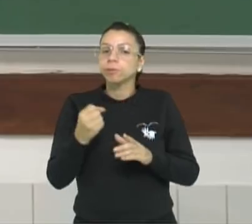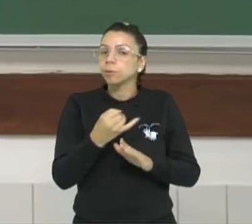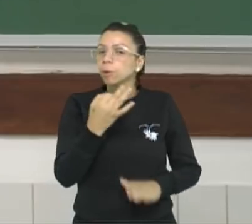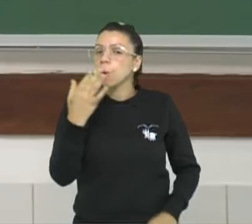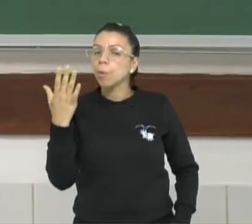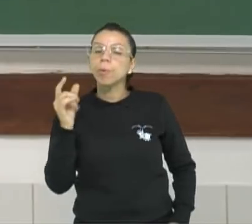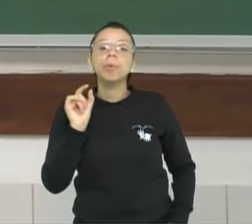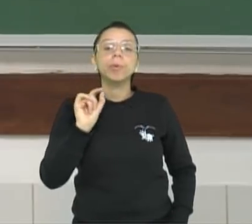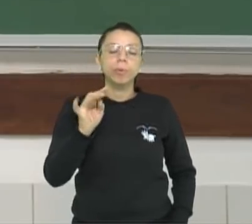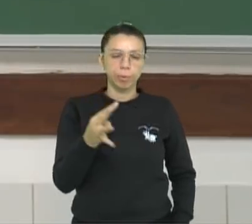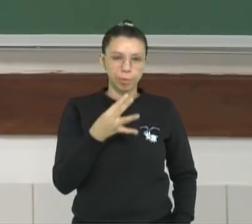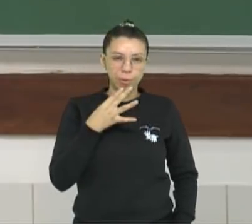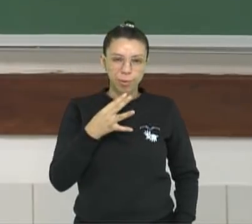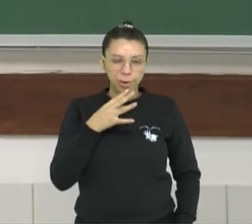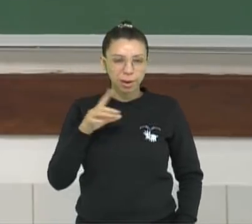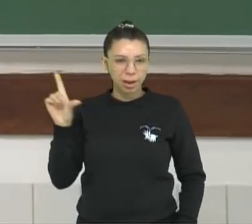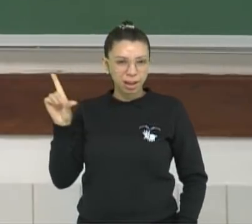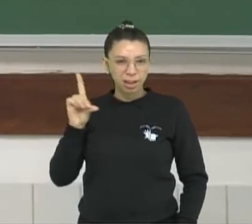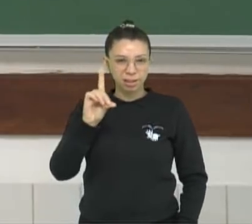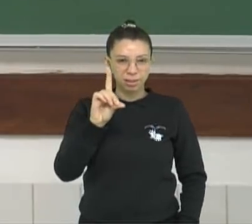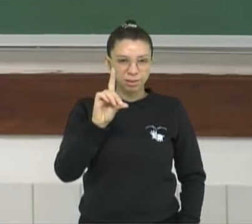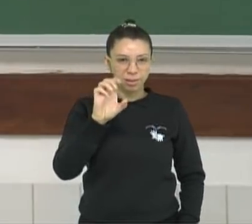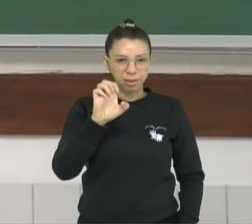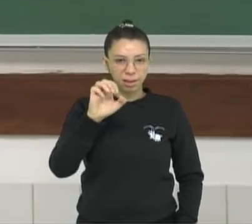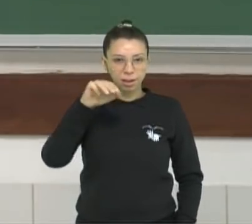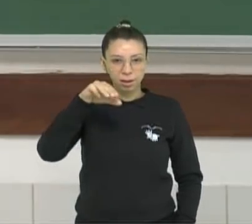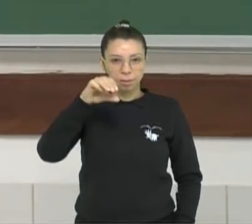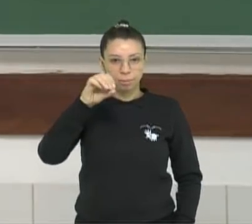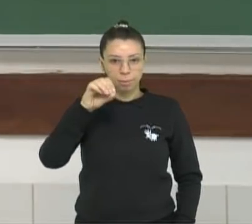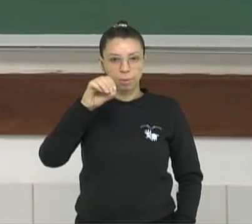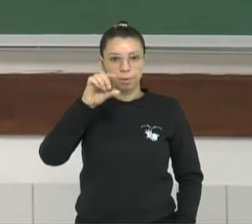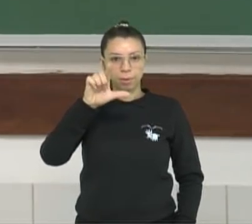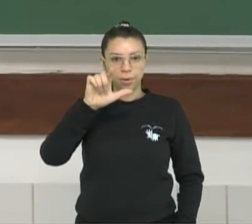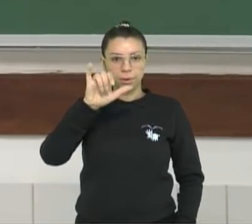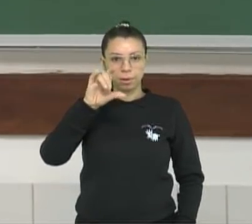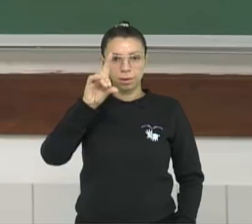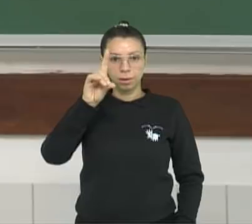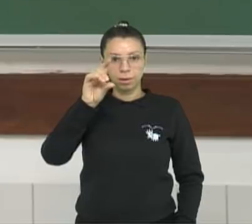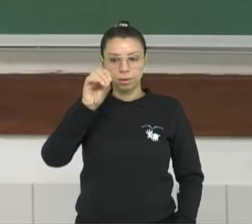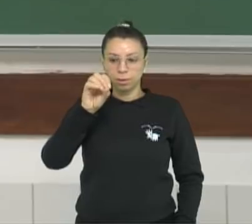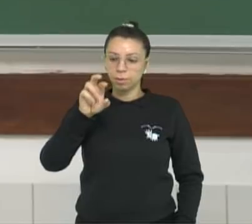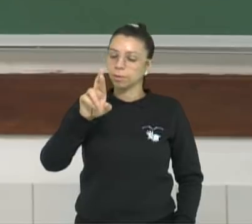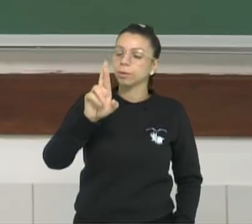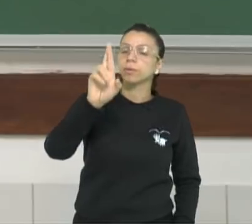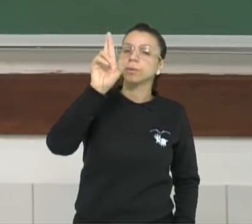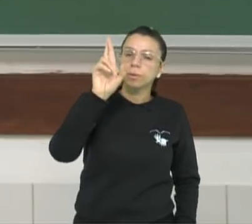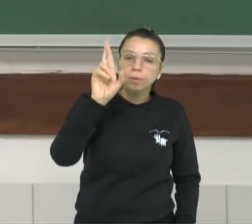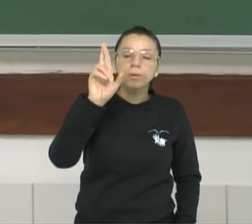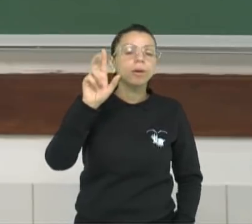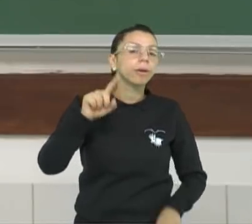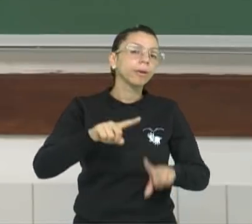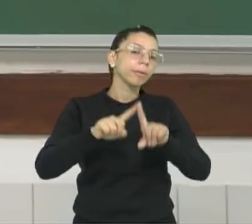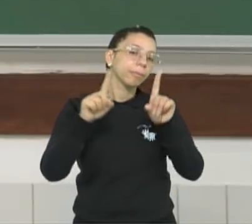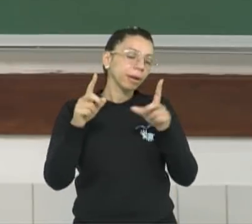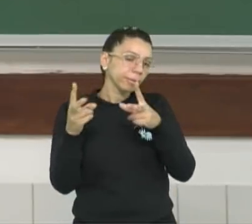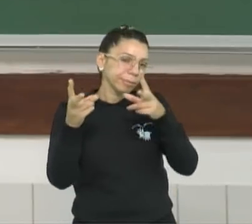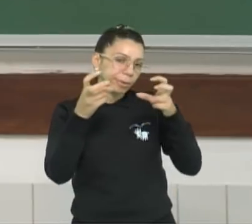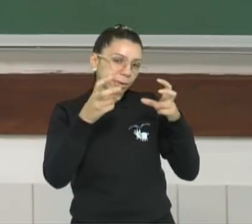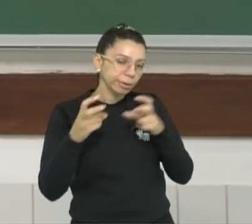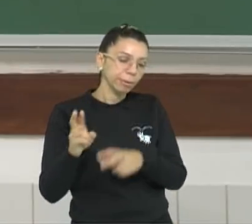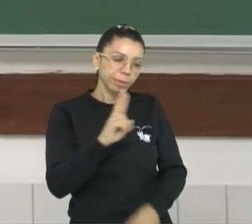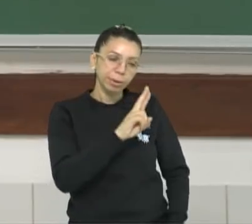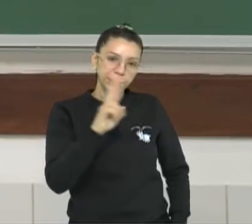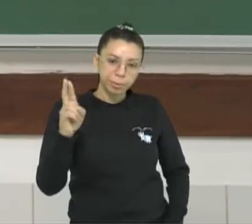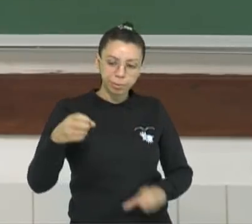coisas. Você conhece o Demolidor? Observe que alguns personagens, o nome não tem muito a ver com a característica dele,